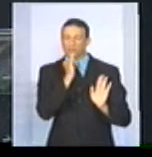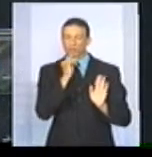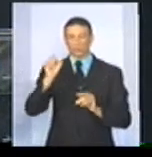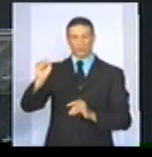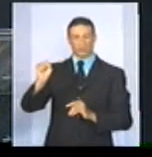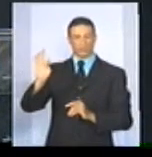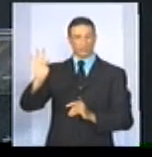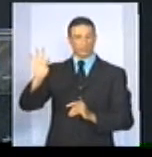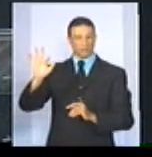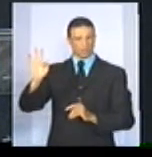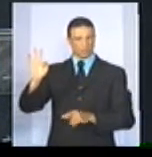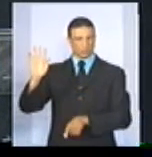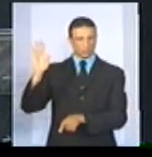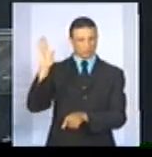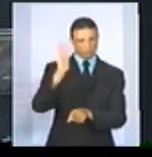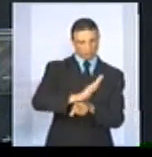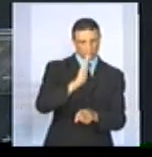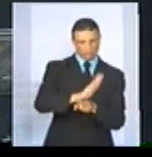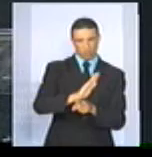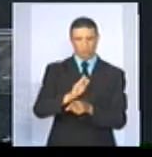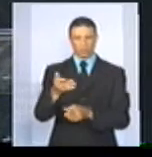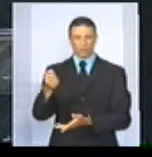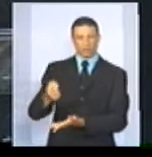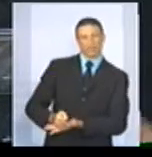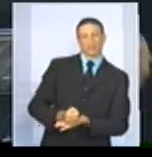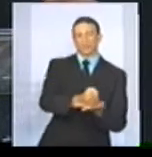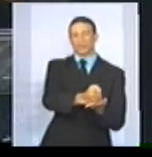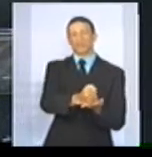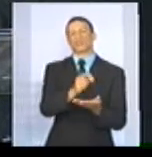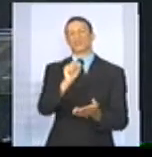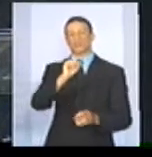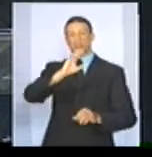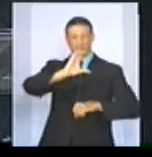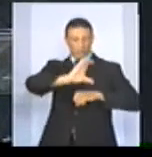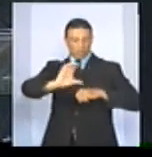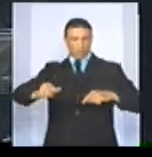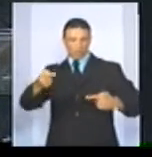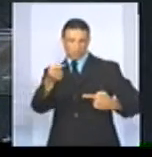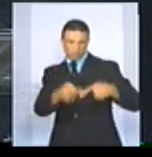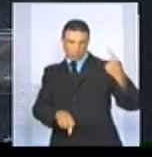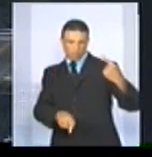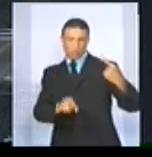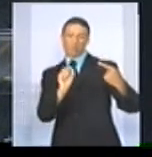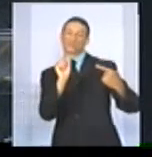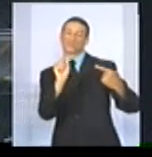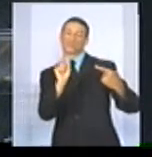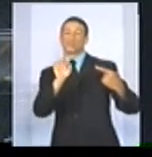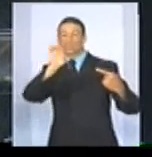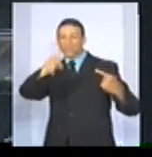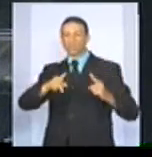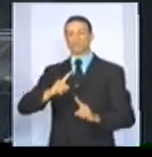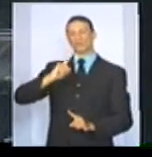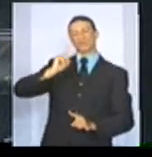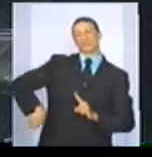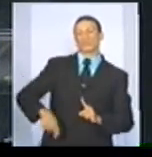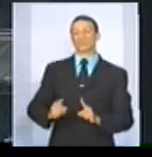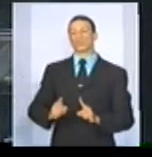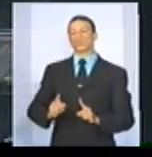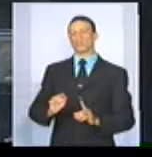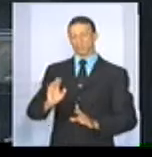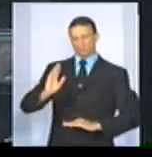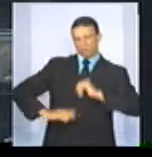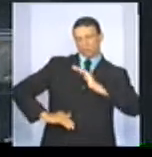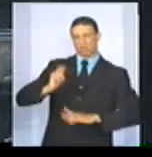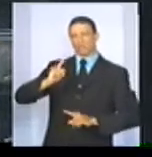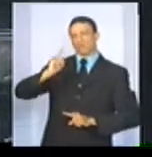Federal encerre e declare inconstitucional, é a proibição ex ante, sem considerar o poder